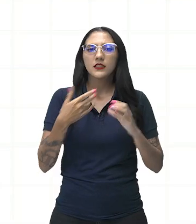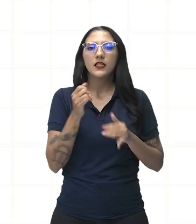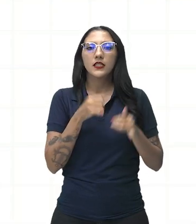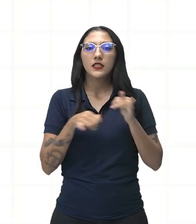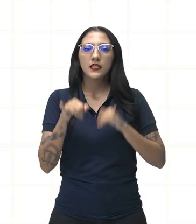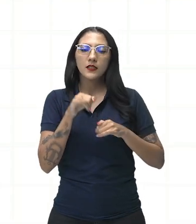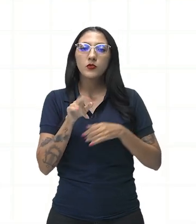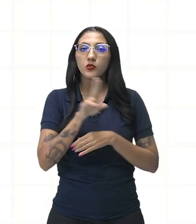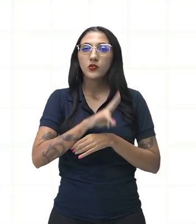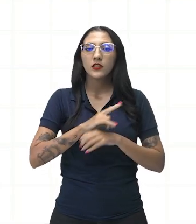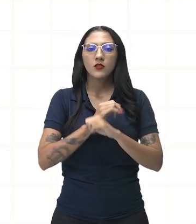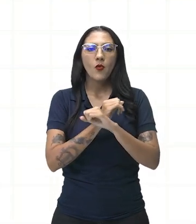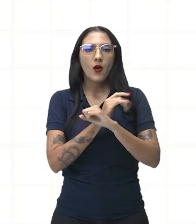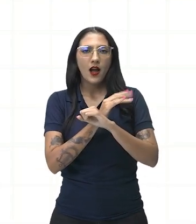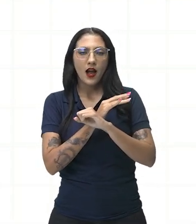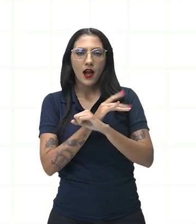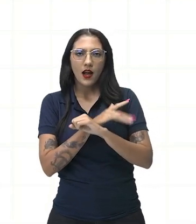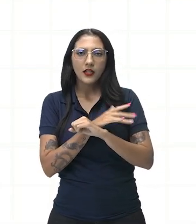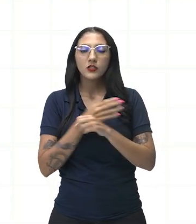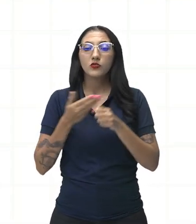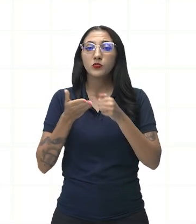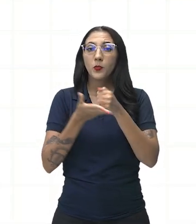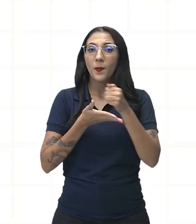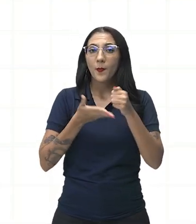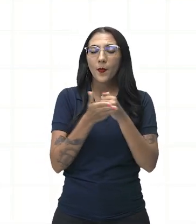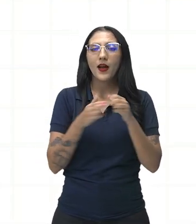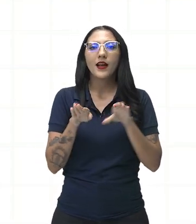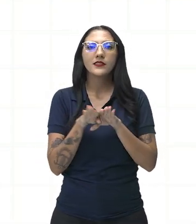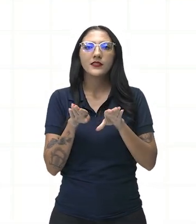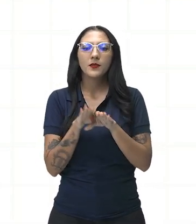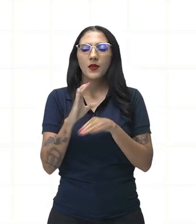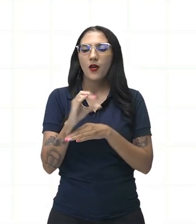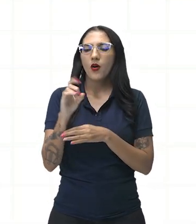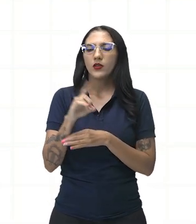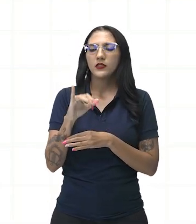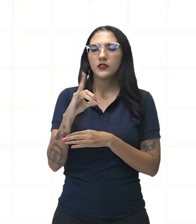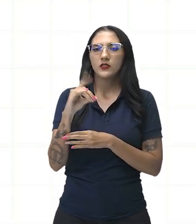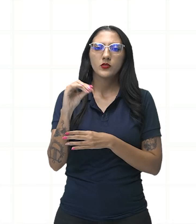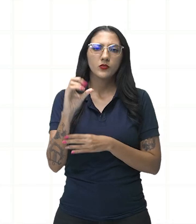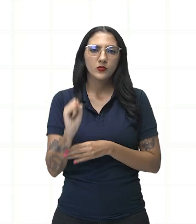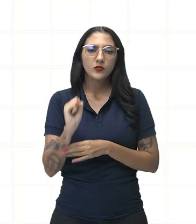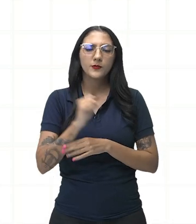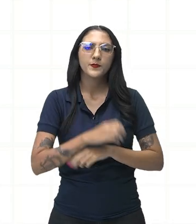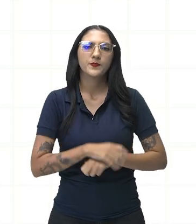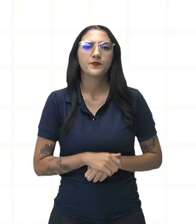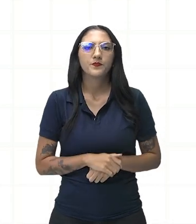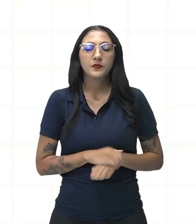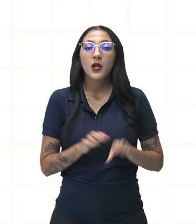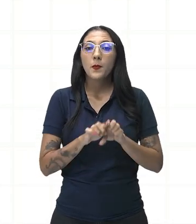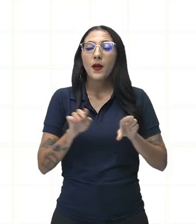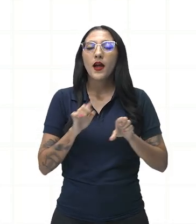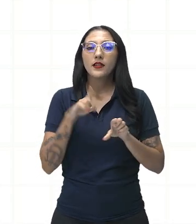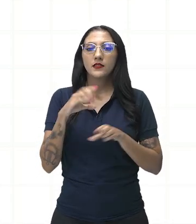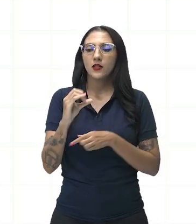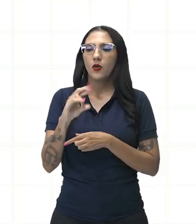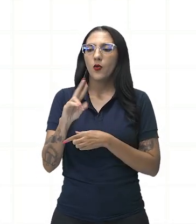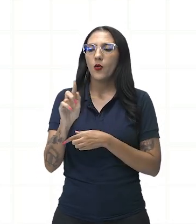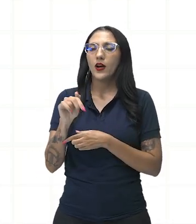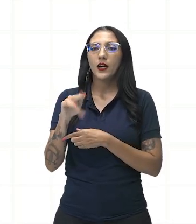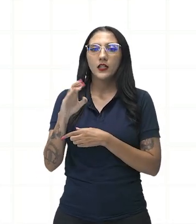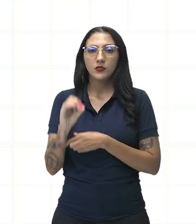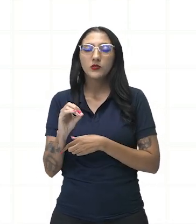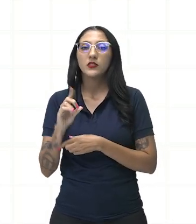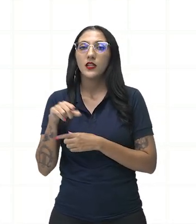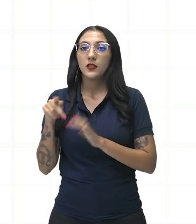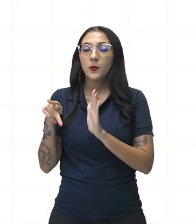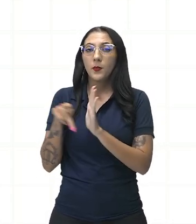os ácidos, as bases, os sais e os óxidos. Já as funções químicas do tipo orgânicas envolvem os